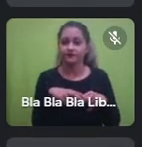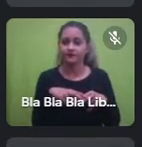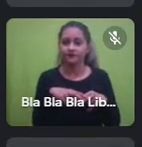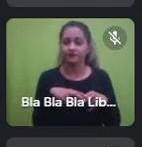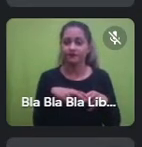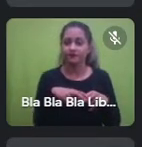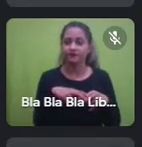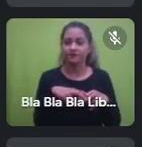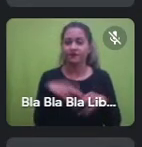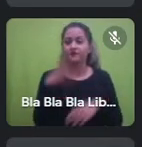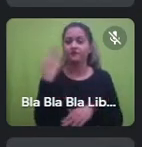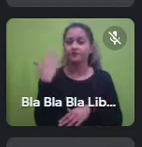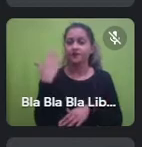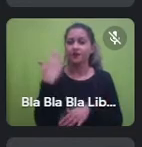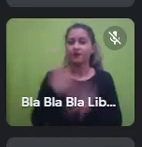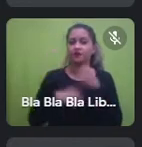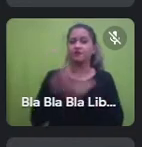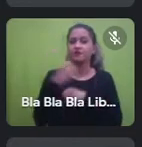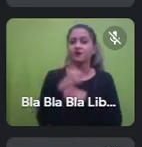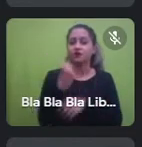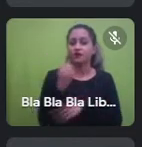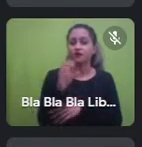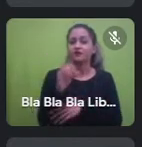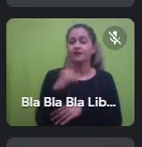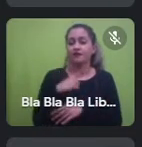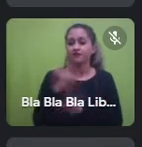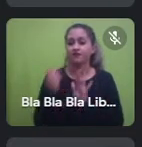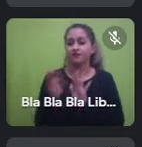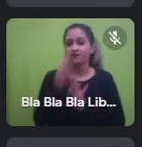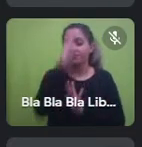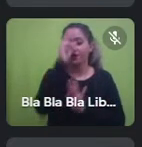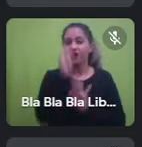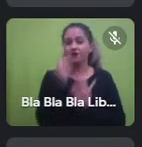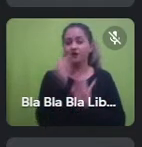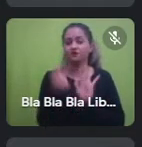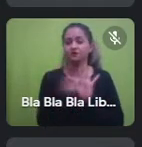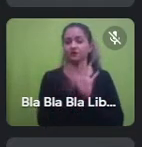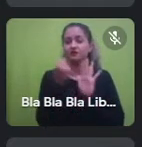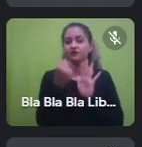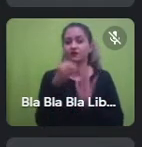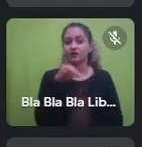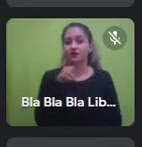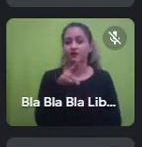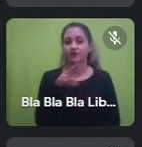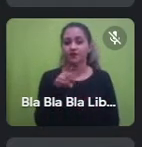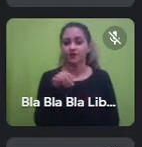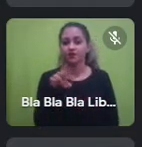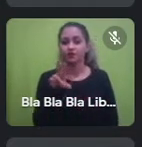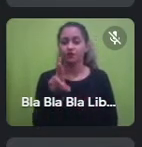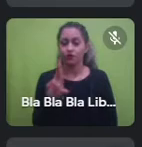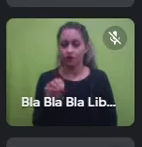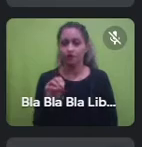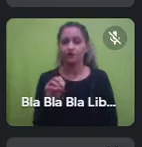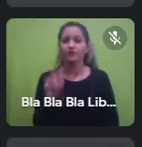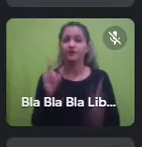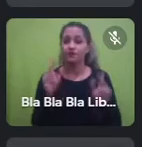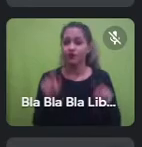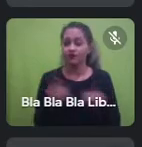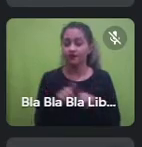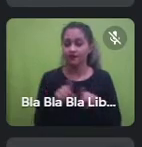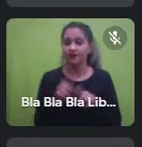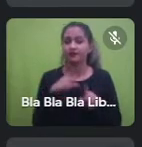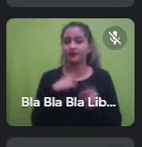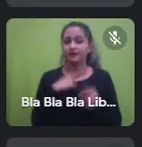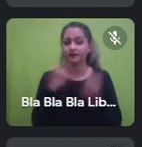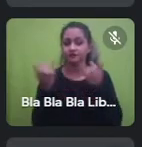anos 80, existe esse background muito grande do mercúrio antropizado, assim como existe um background de mercúrio